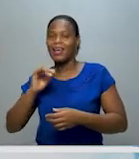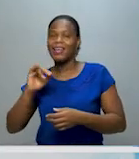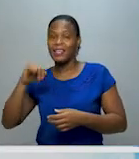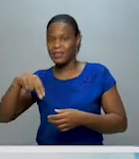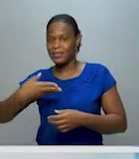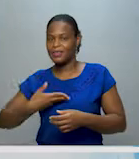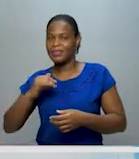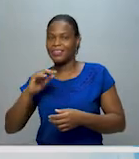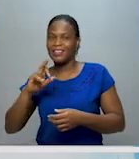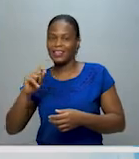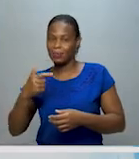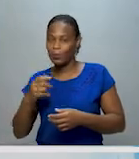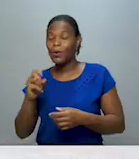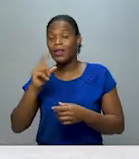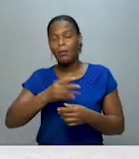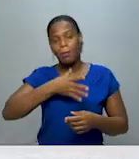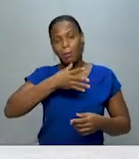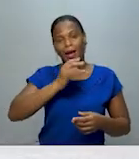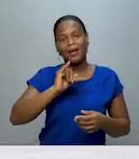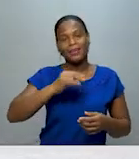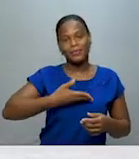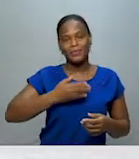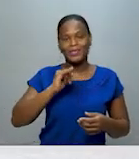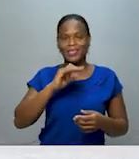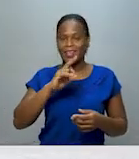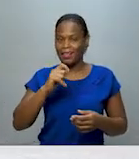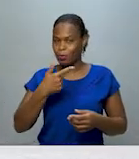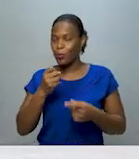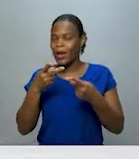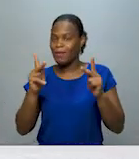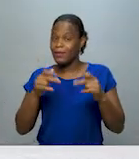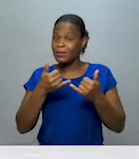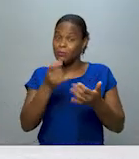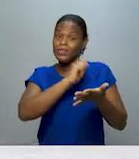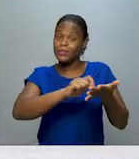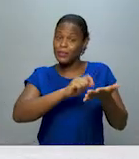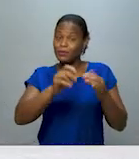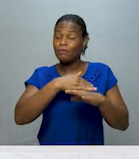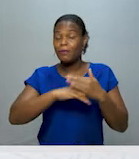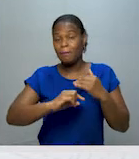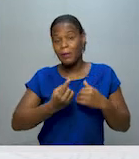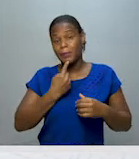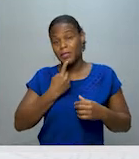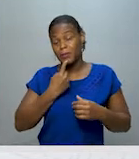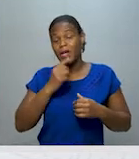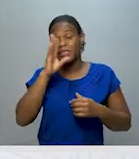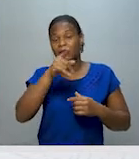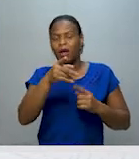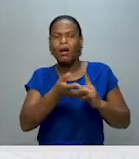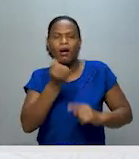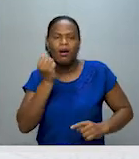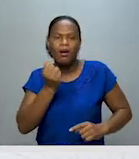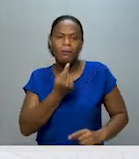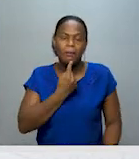também discurso indireto livre. Depois nós resolveremos um exercício para perceber se vocês